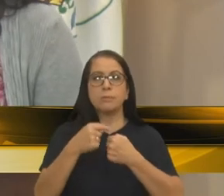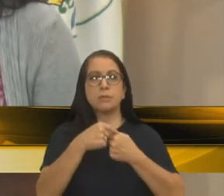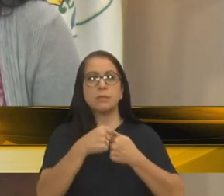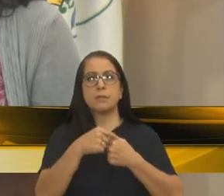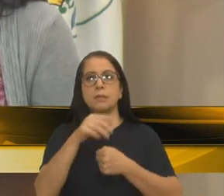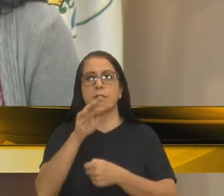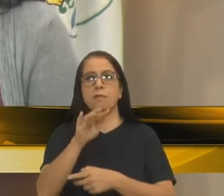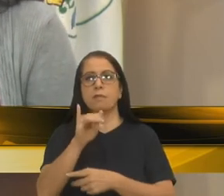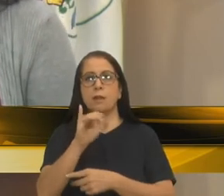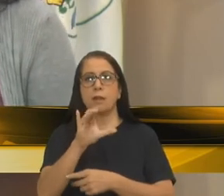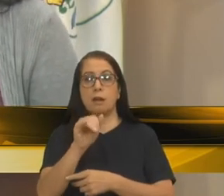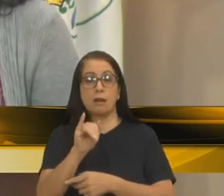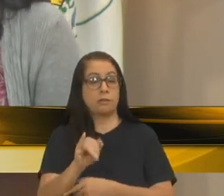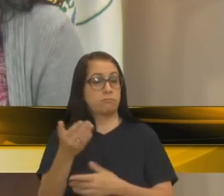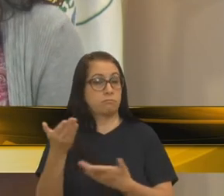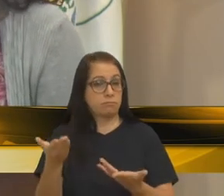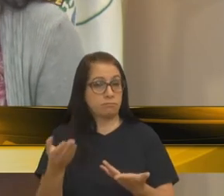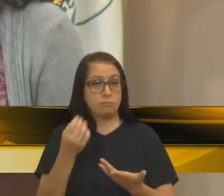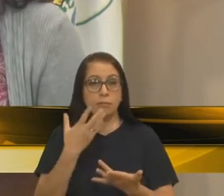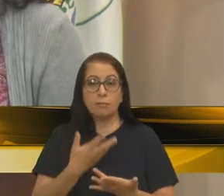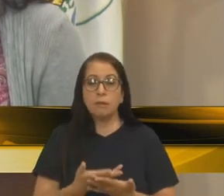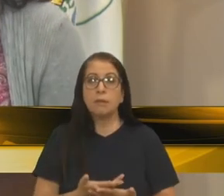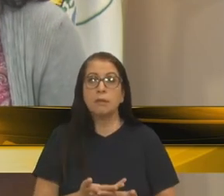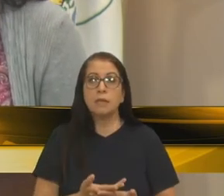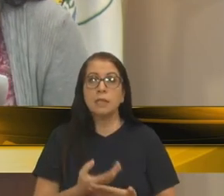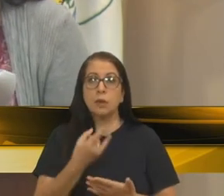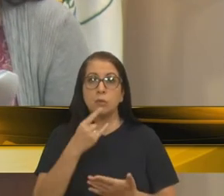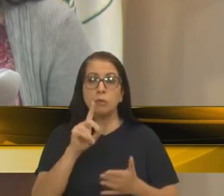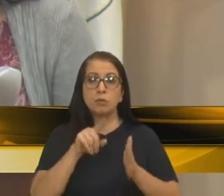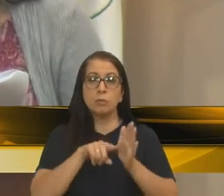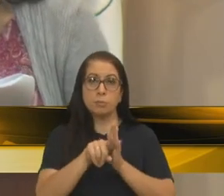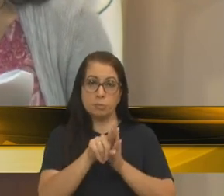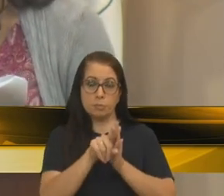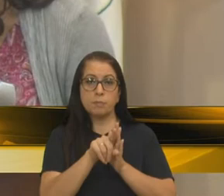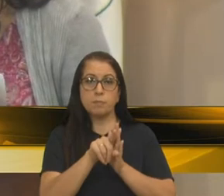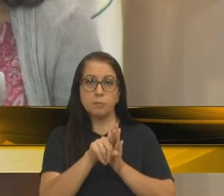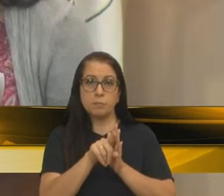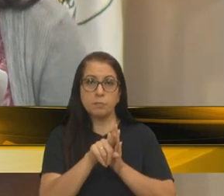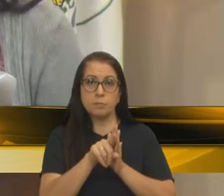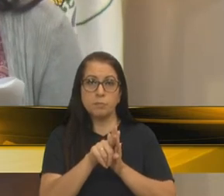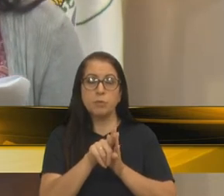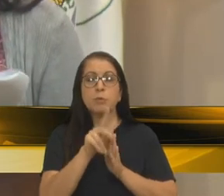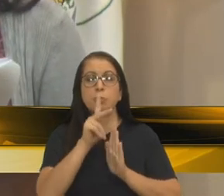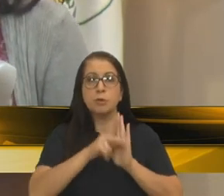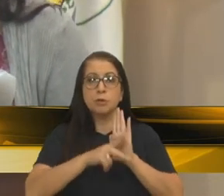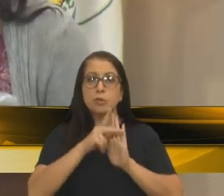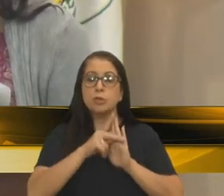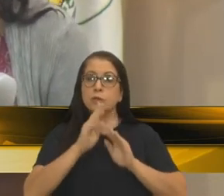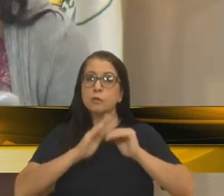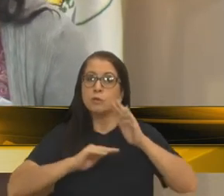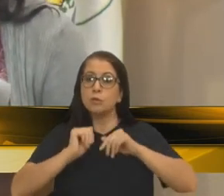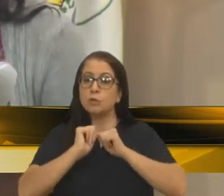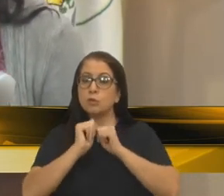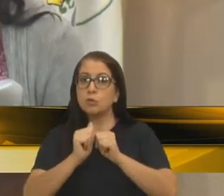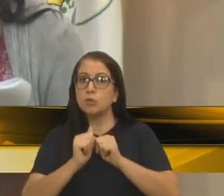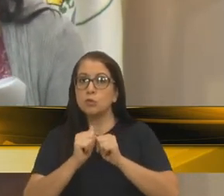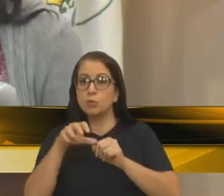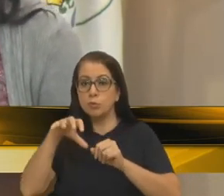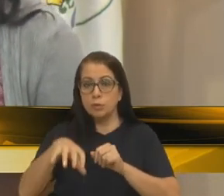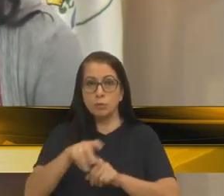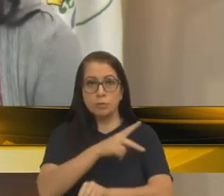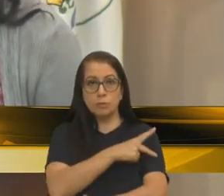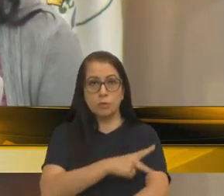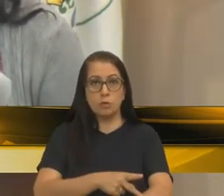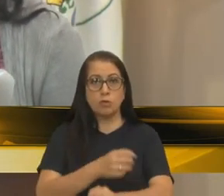FICAI. Bom, e aí, na última pergunta, o presente projeto foi construído com o setor pedagógico da